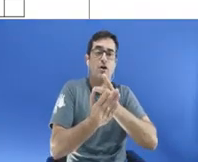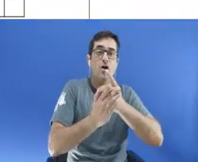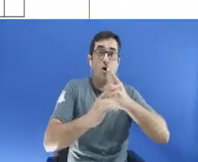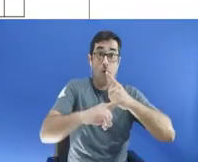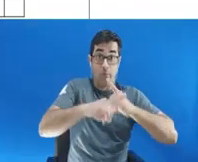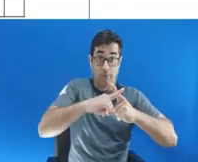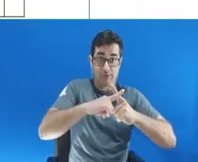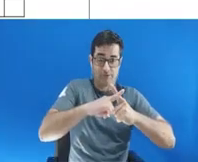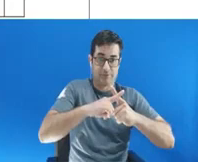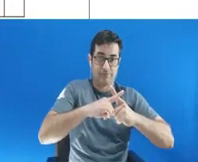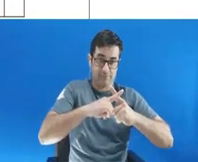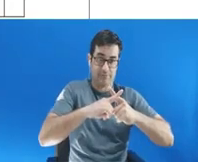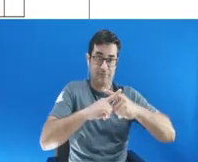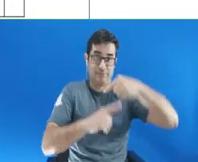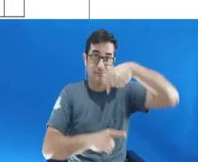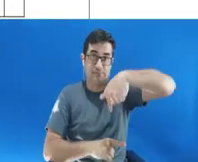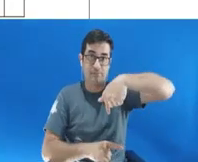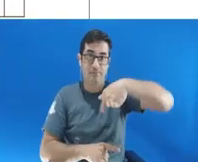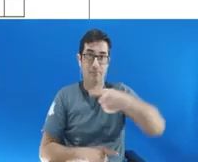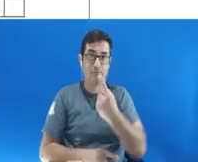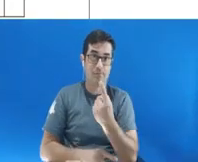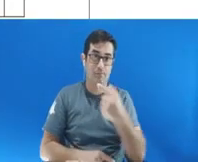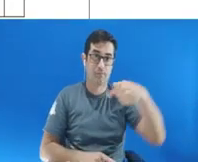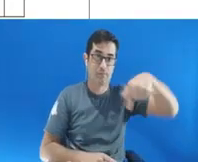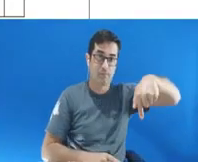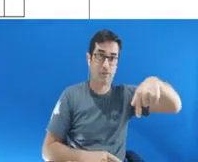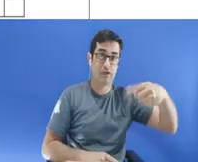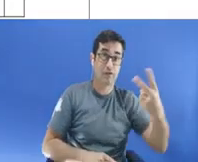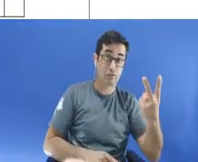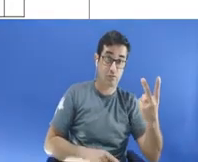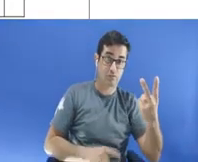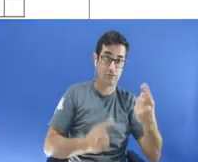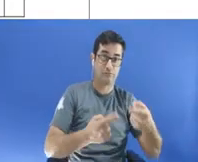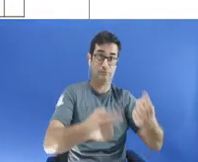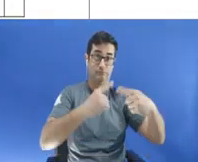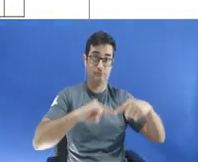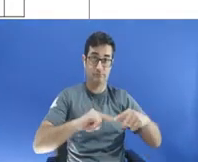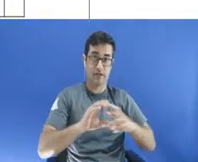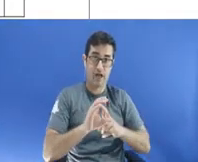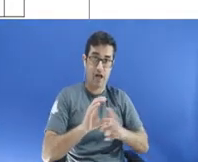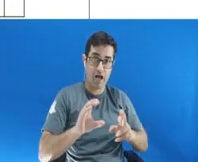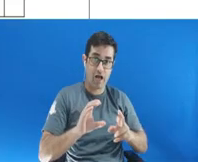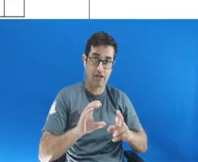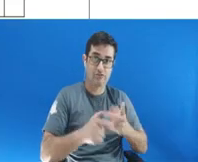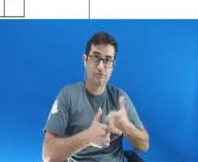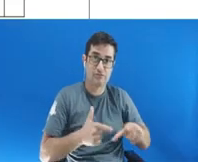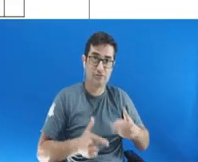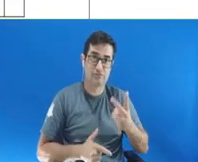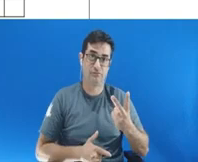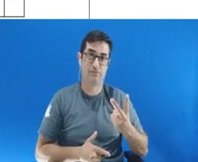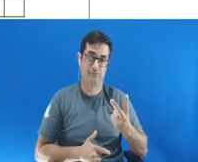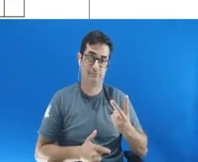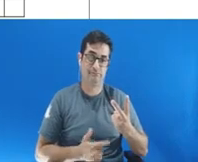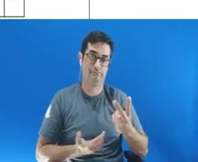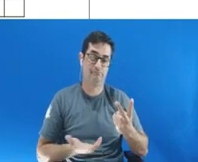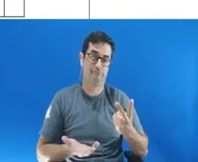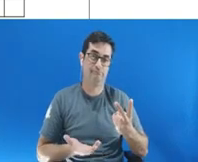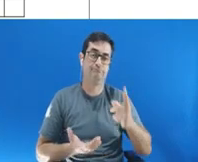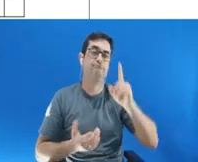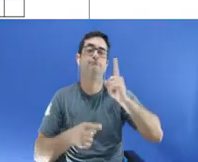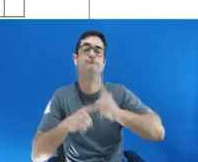é inversamente proporcional à distância. Né? Então, por exemplo, vamos chutar que eu tenha